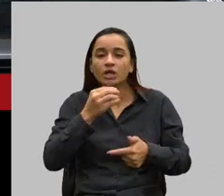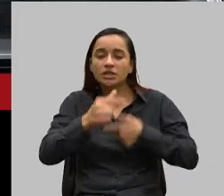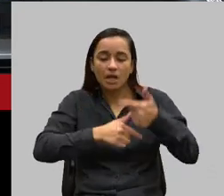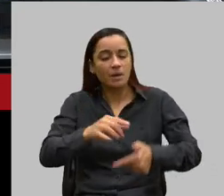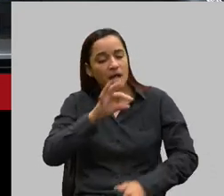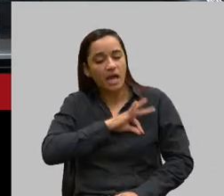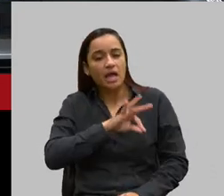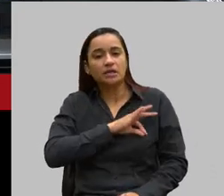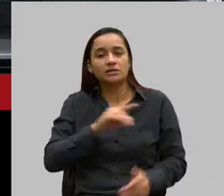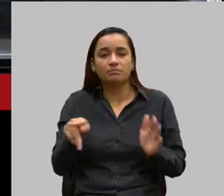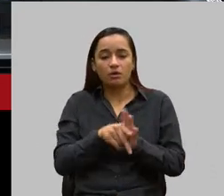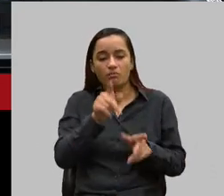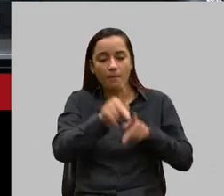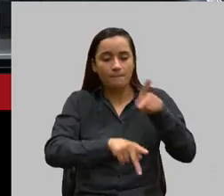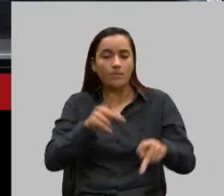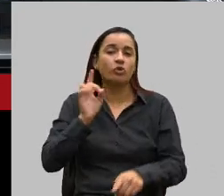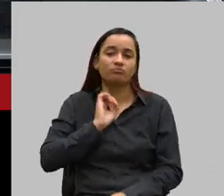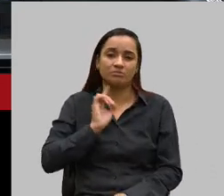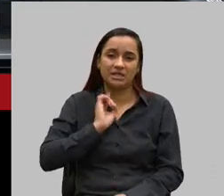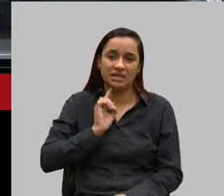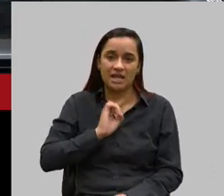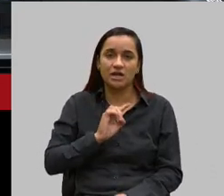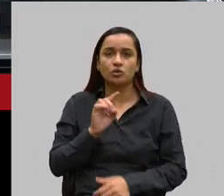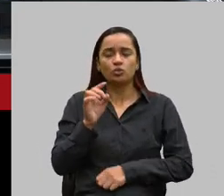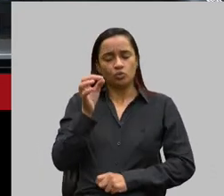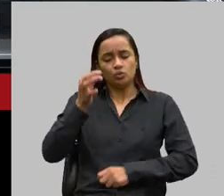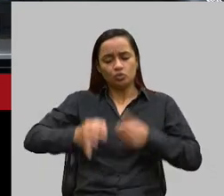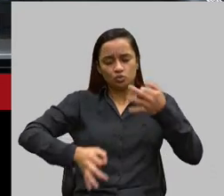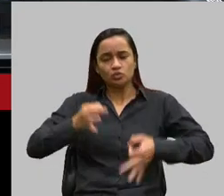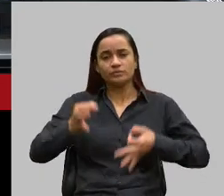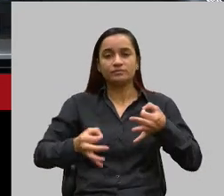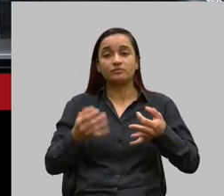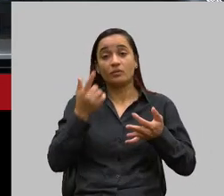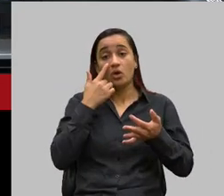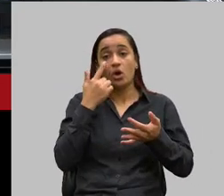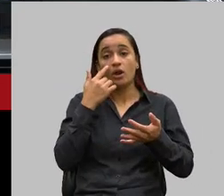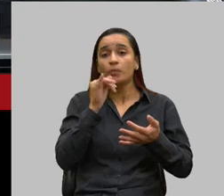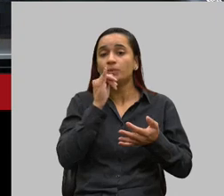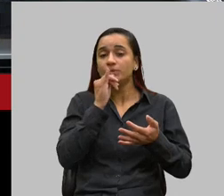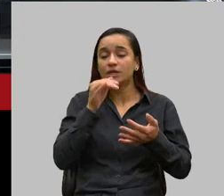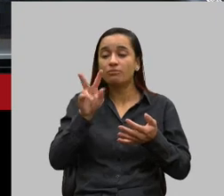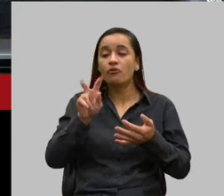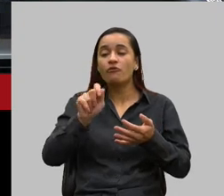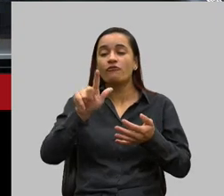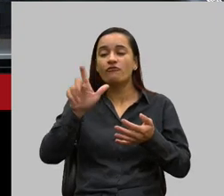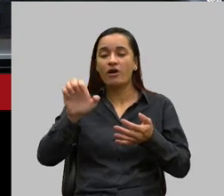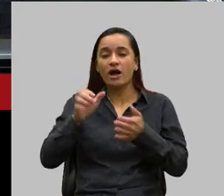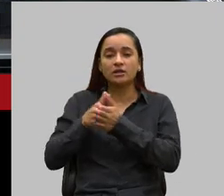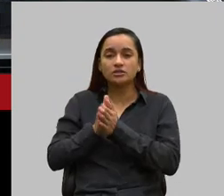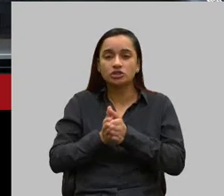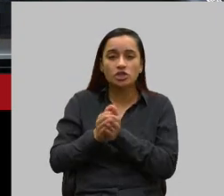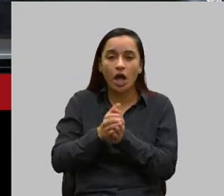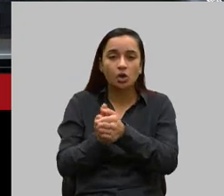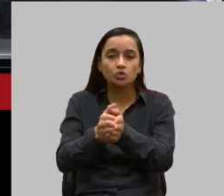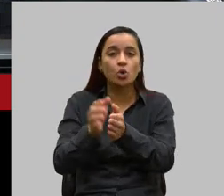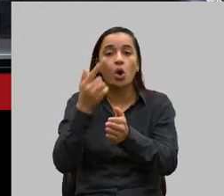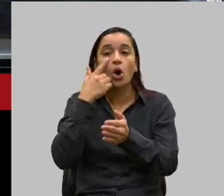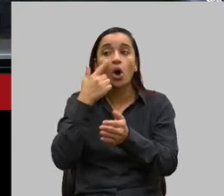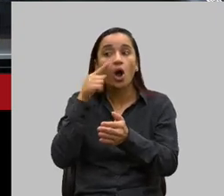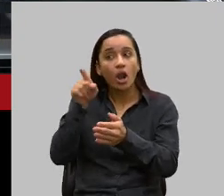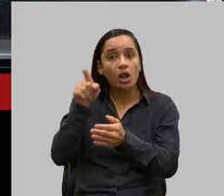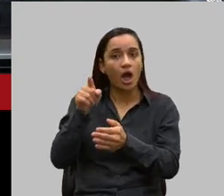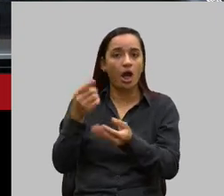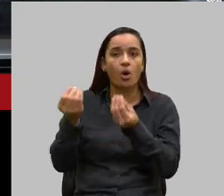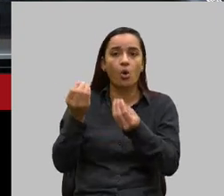aqui emprego dignidade olha essa captação lá no Vale de EC Tonha Olha que coisa fantástica porque lá não vai só minerar